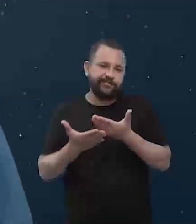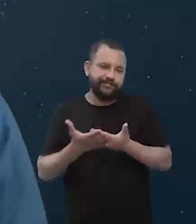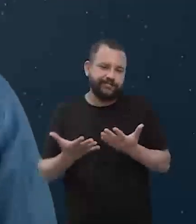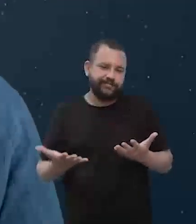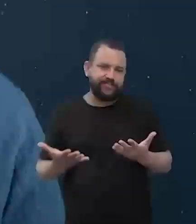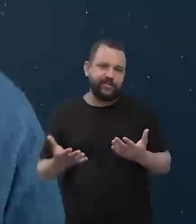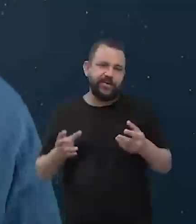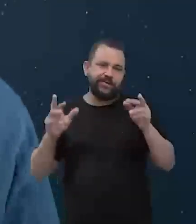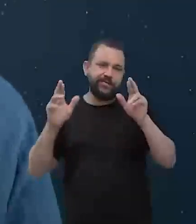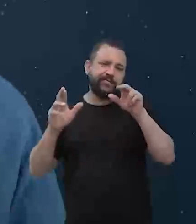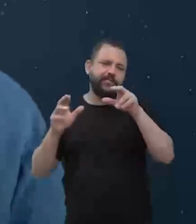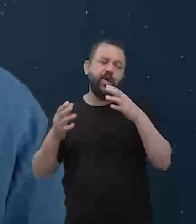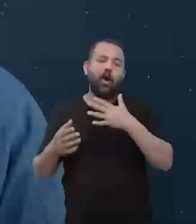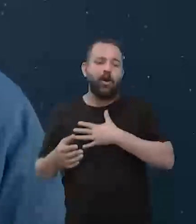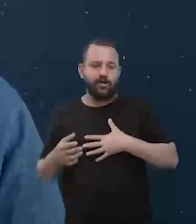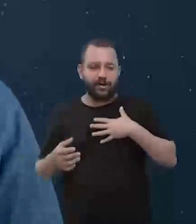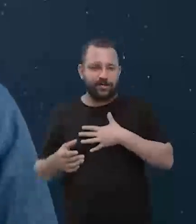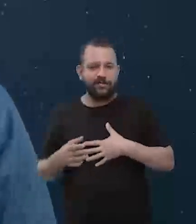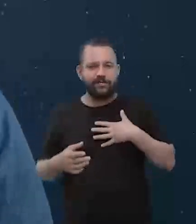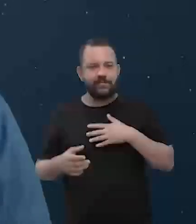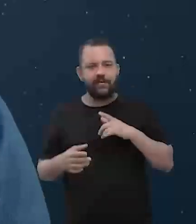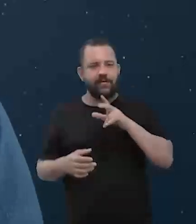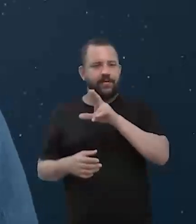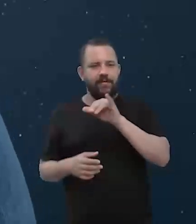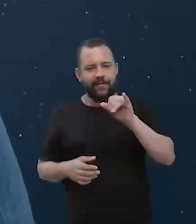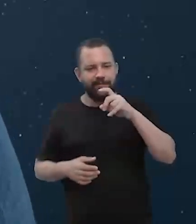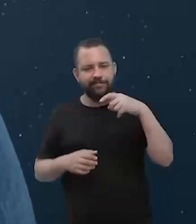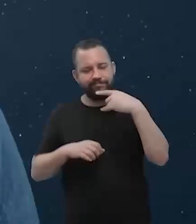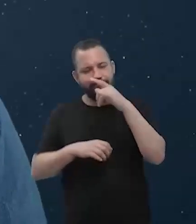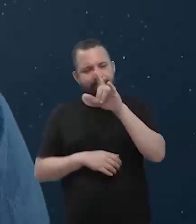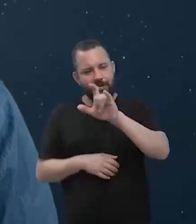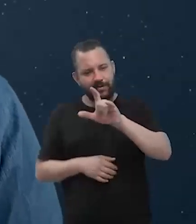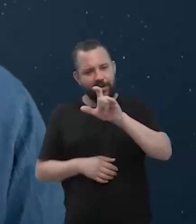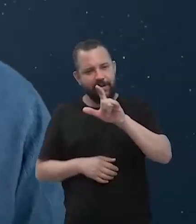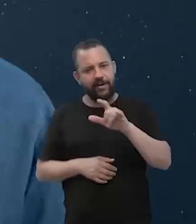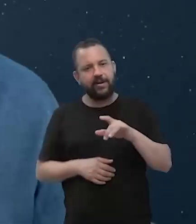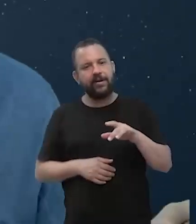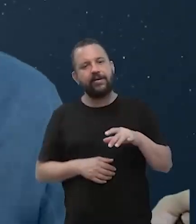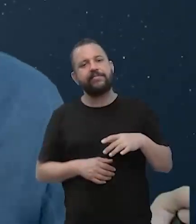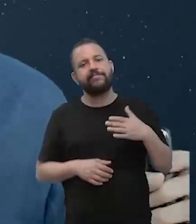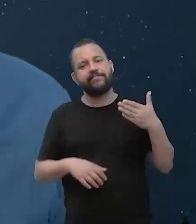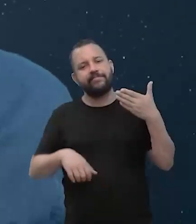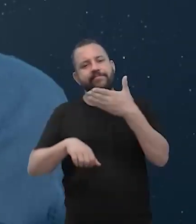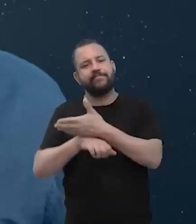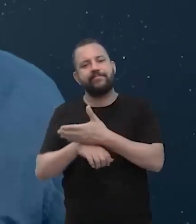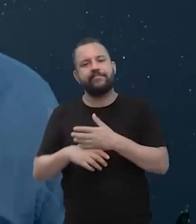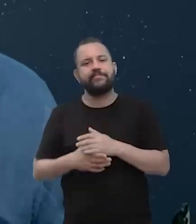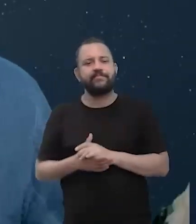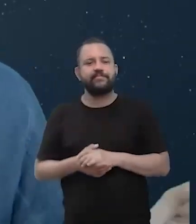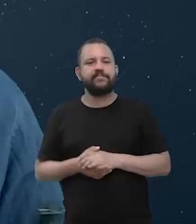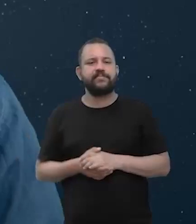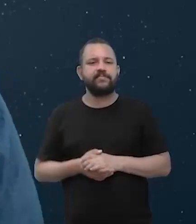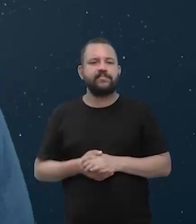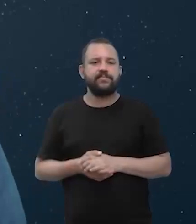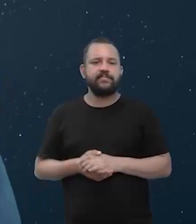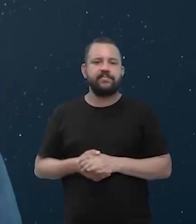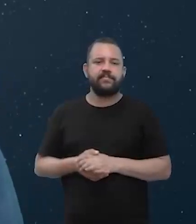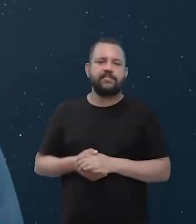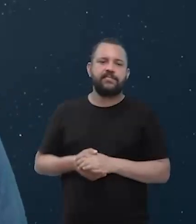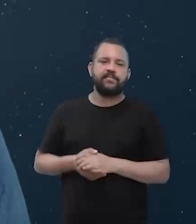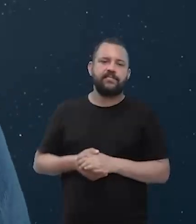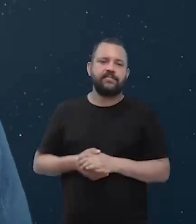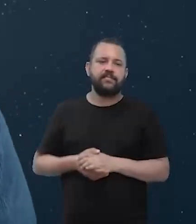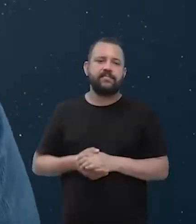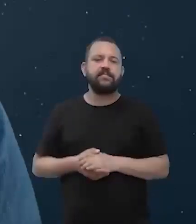você tenha gostado. Já sabe, vai lá no meu Instagram, @PauloVieira, hipnose com H, tá? Não vai escrever hipnose com I, não me mata de vergonha não. Eu vou ter o